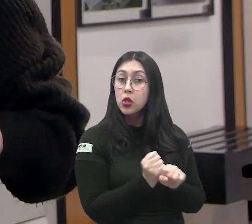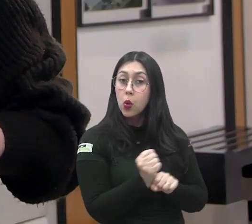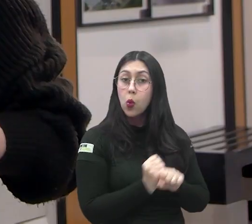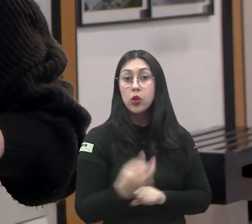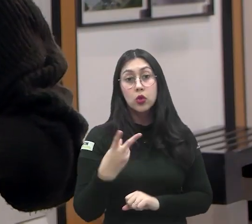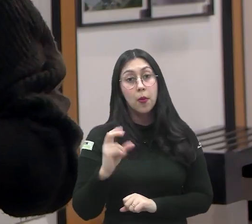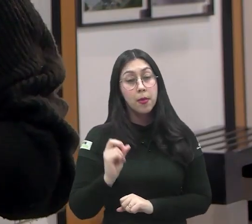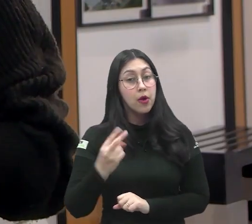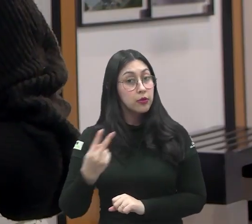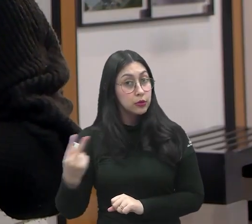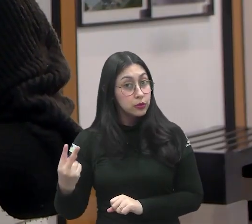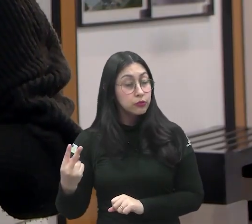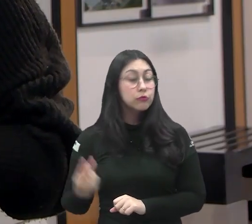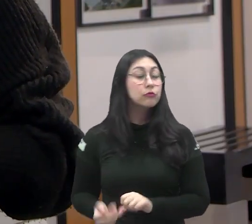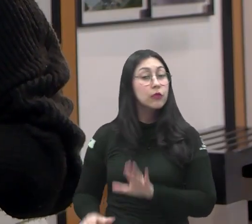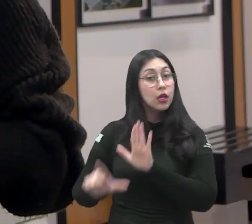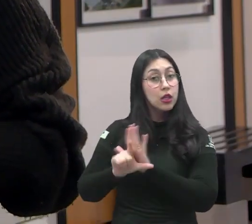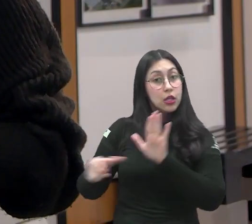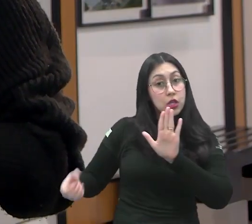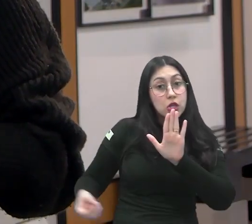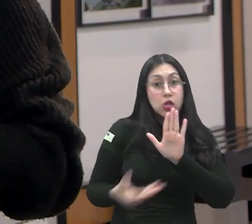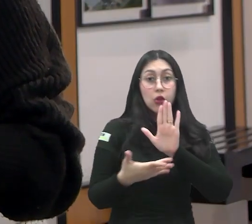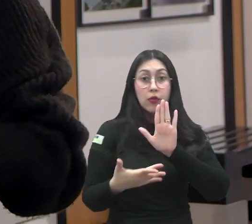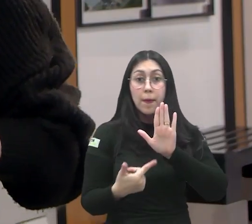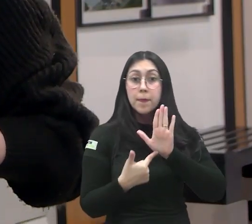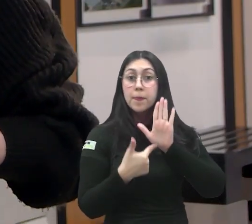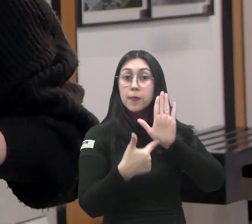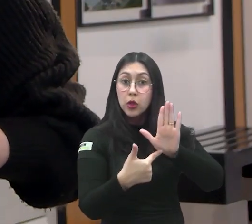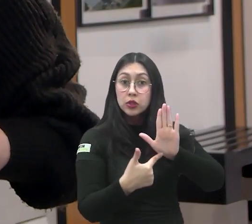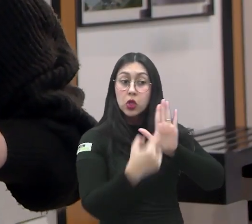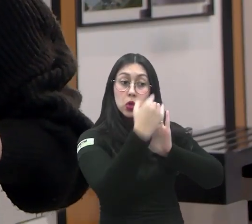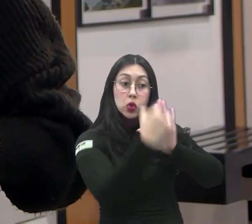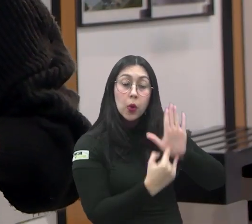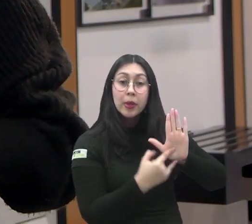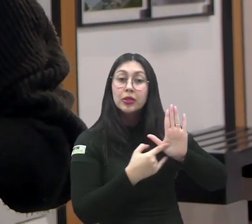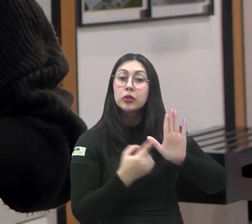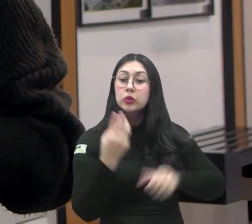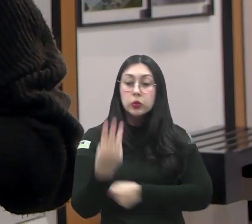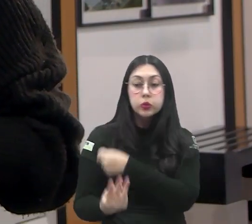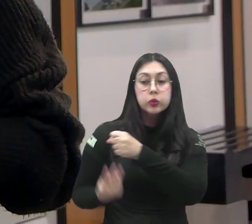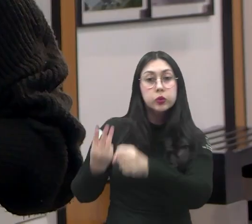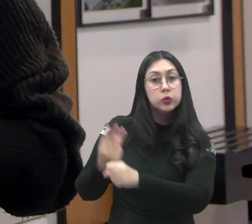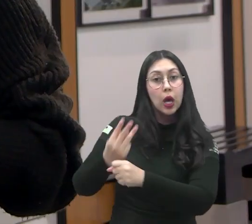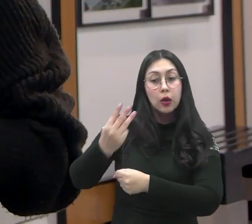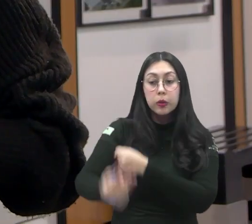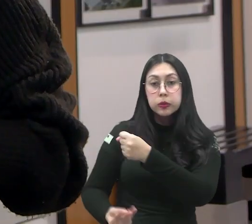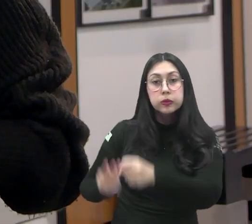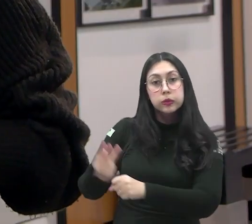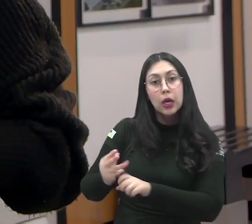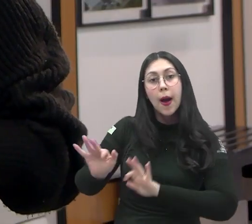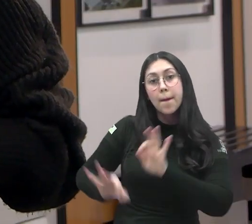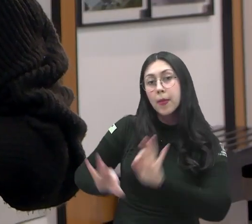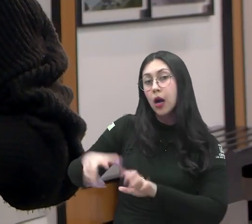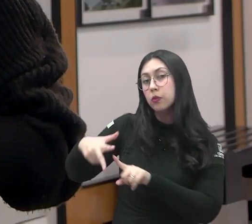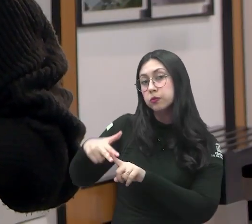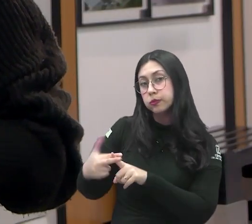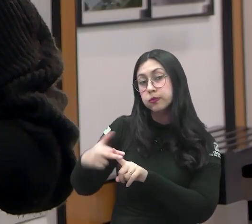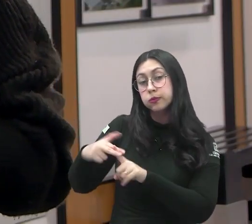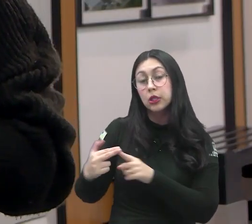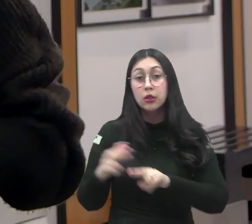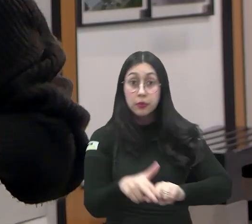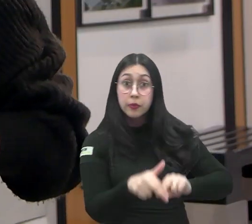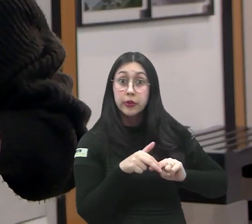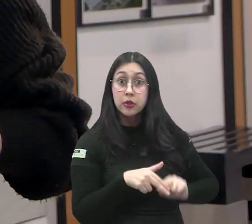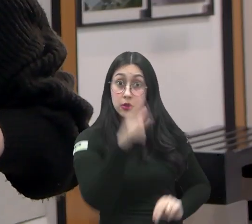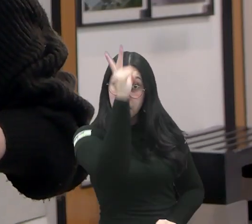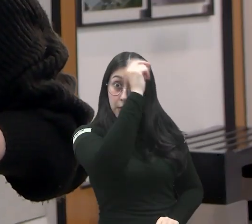pelos vereadores em 2022. A nova lei estabeleceu que o documento deve ser atualizado a cada 3 anos. Para o